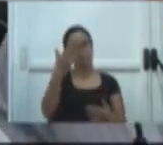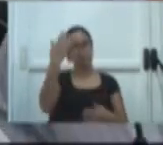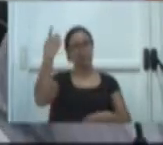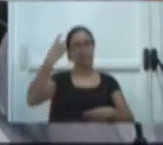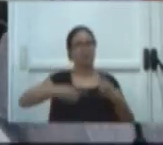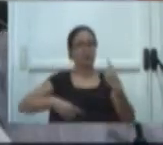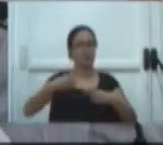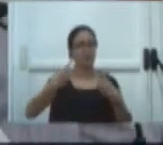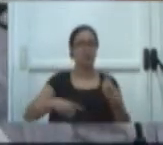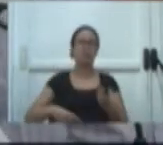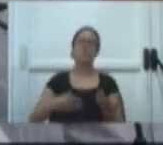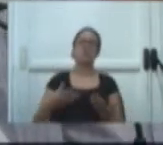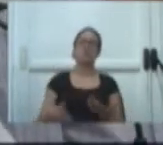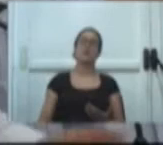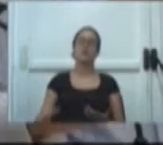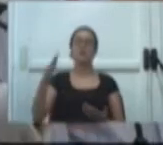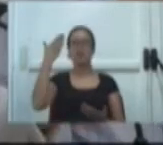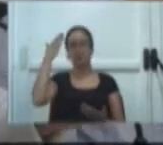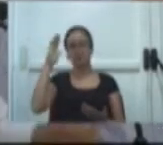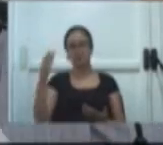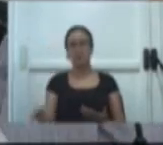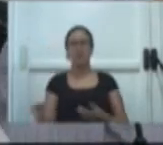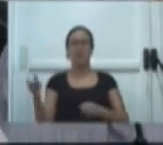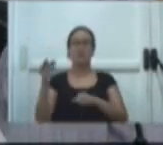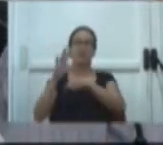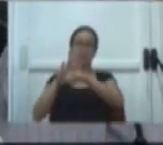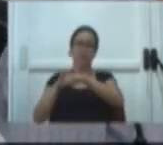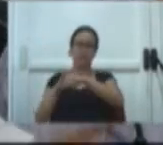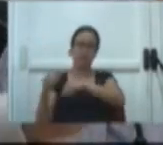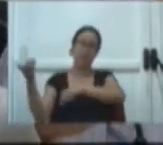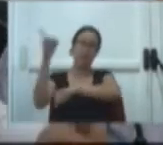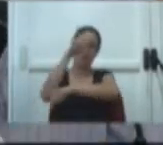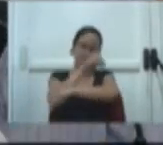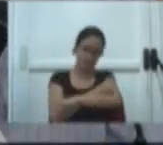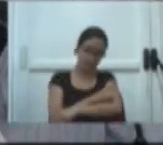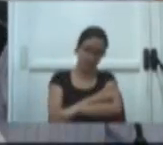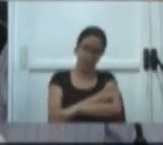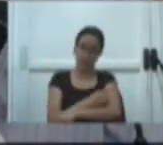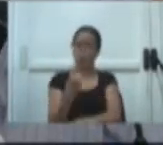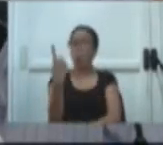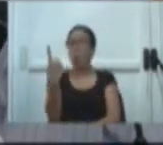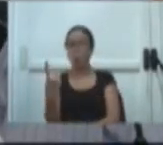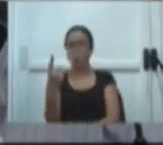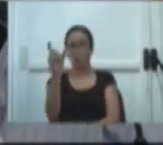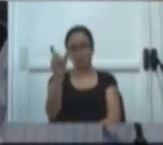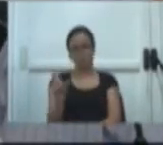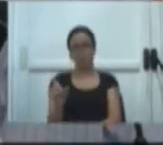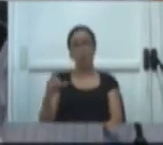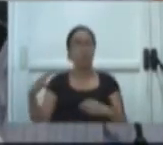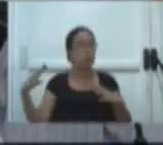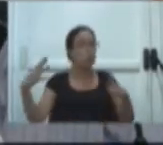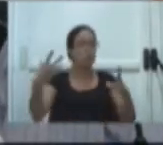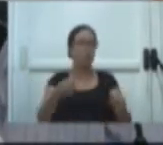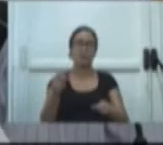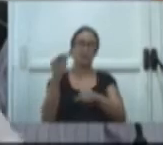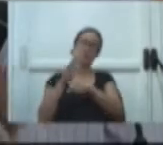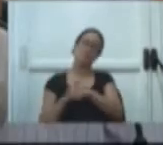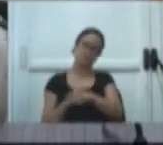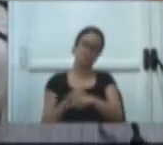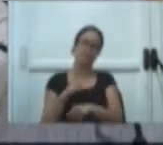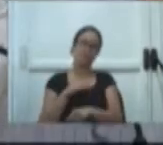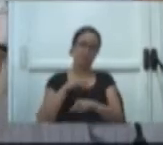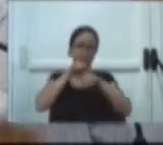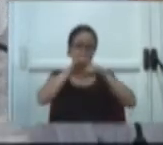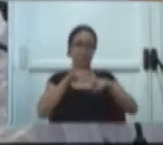problema que estamos enfrentando, que é a dengue, que não é um problema de uma pessoa só, é um problema de todos nós. Ok?